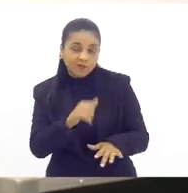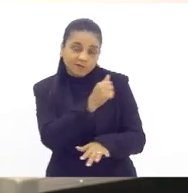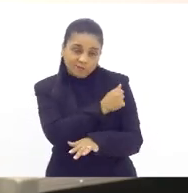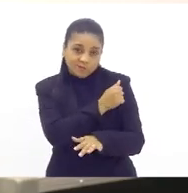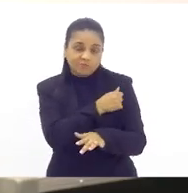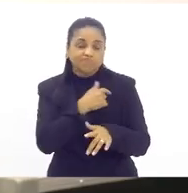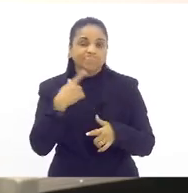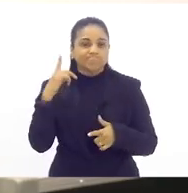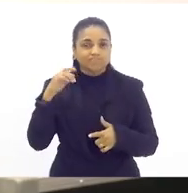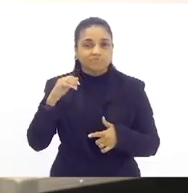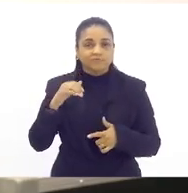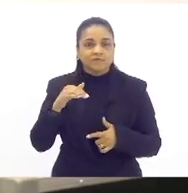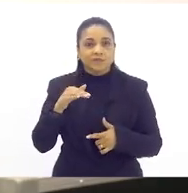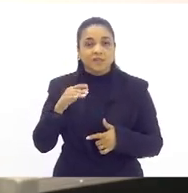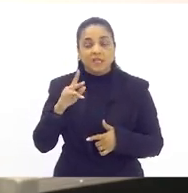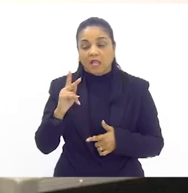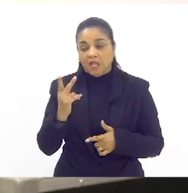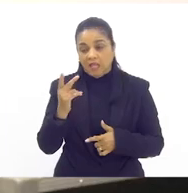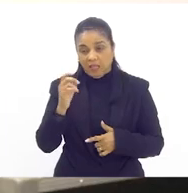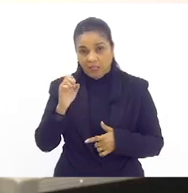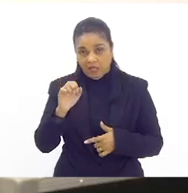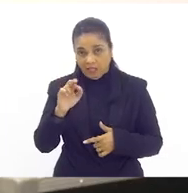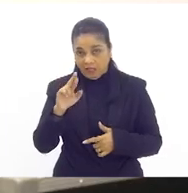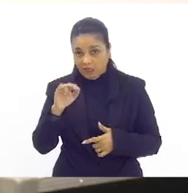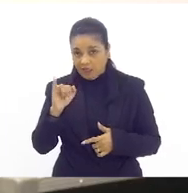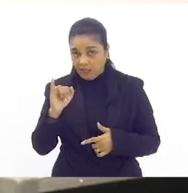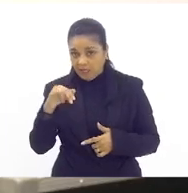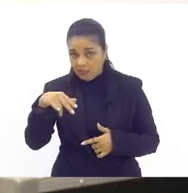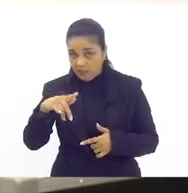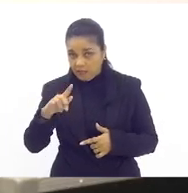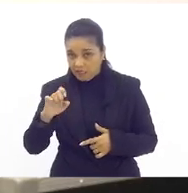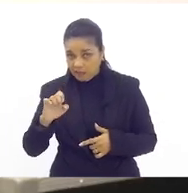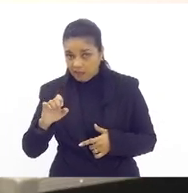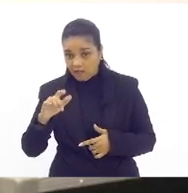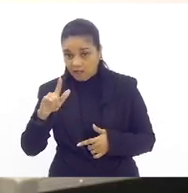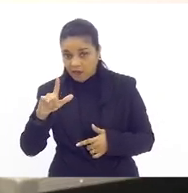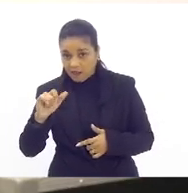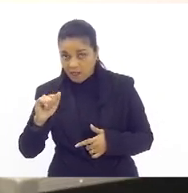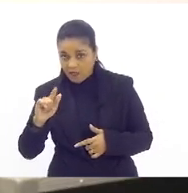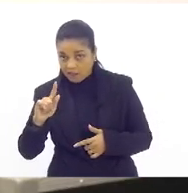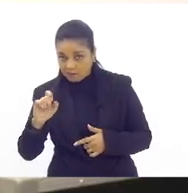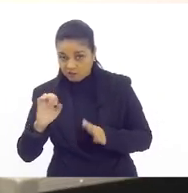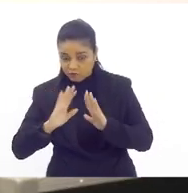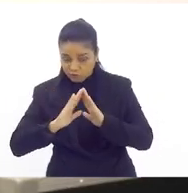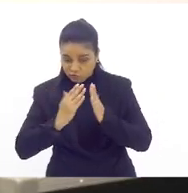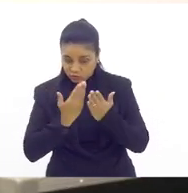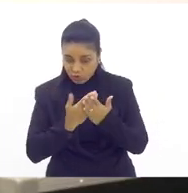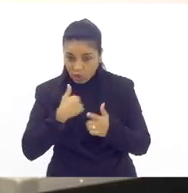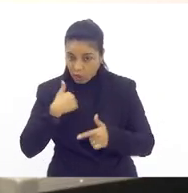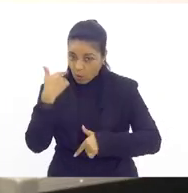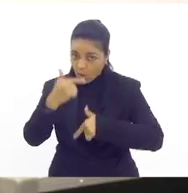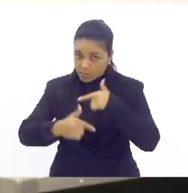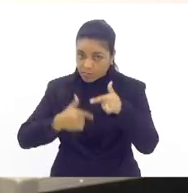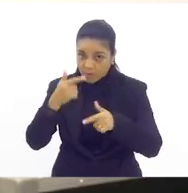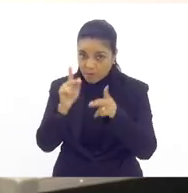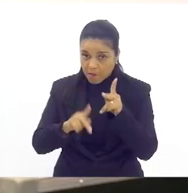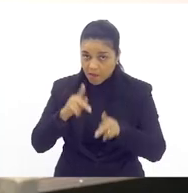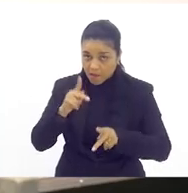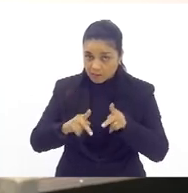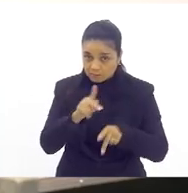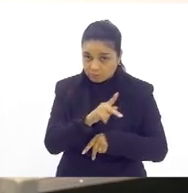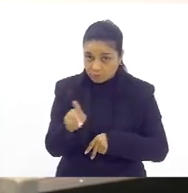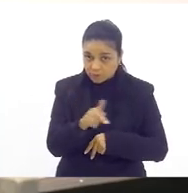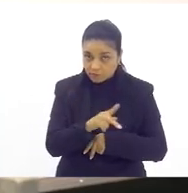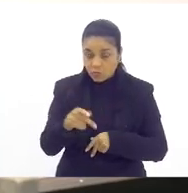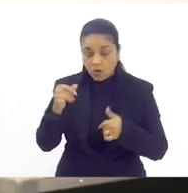torna repetir estou falando especificamente da minha unidade que é aonde eu né tu e vivencio os laboratórios estão